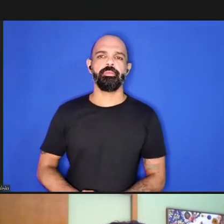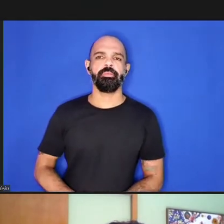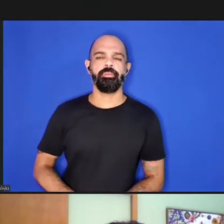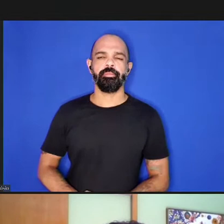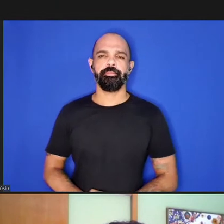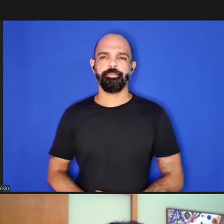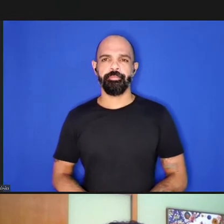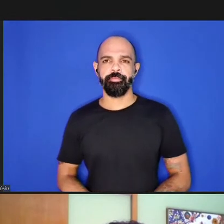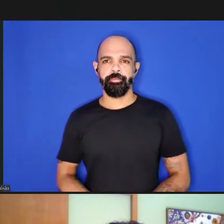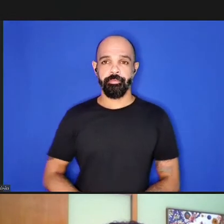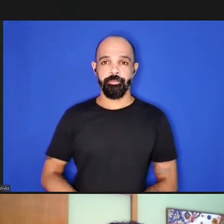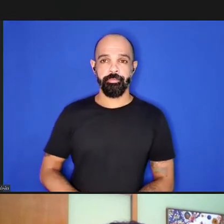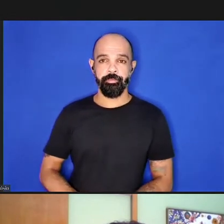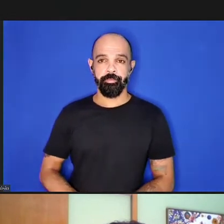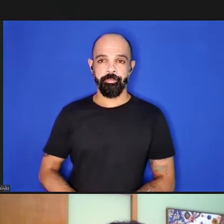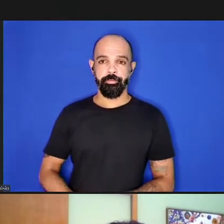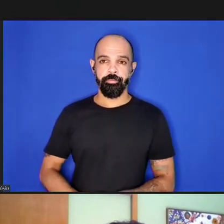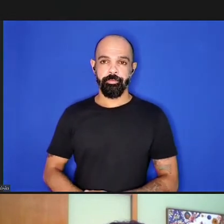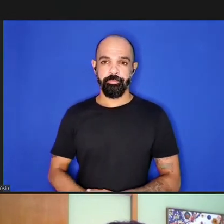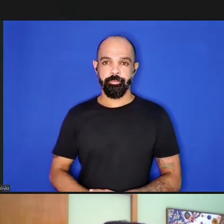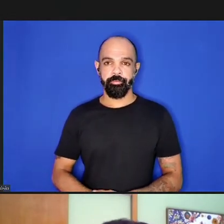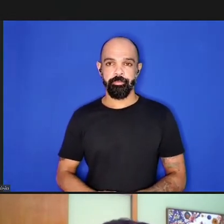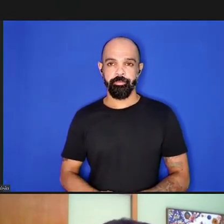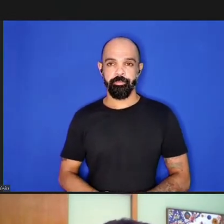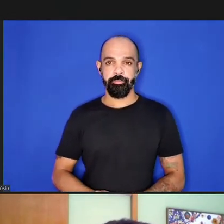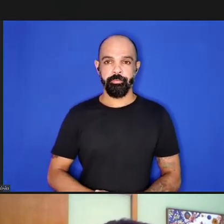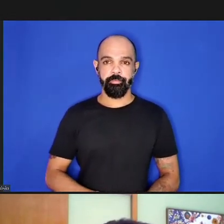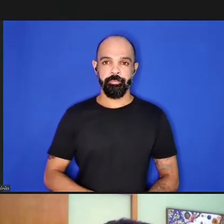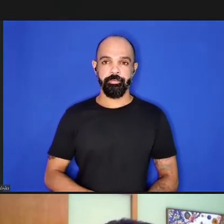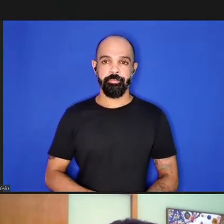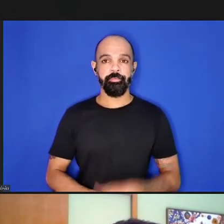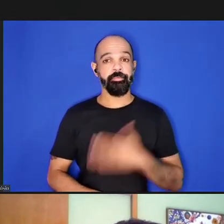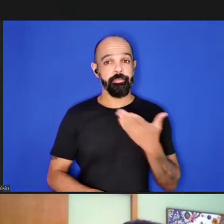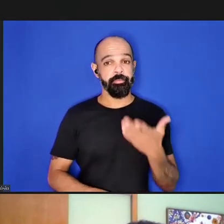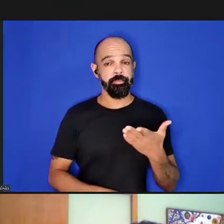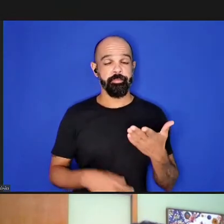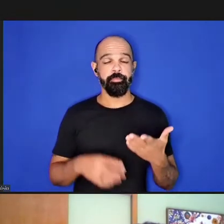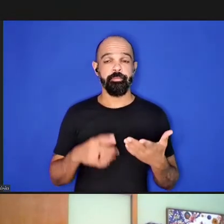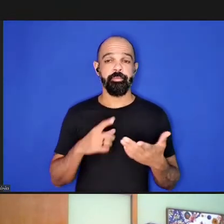Estamos lidando muito com espécimes